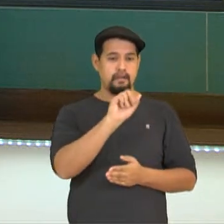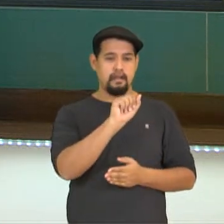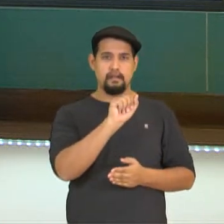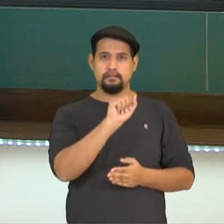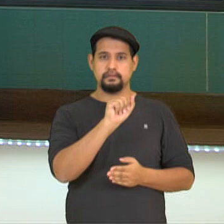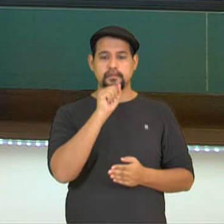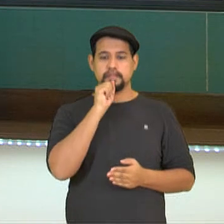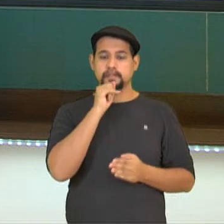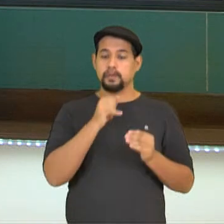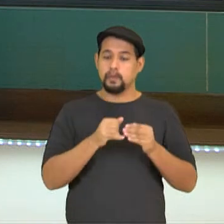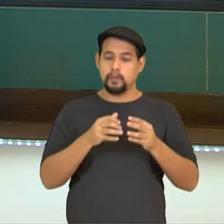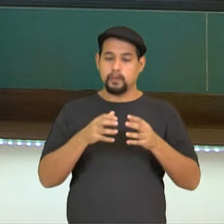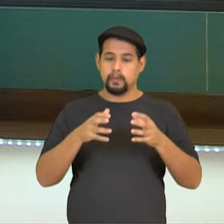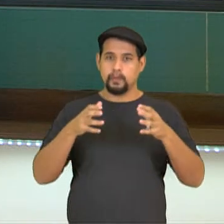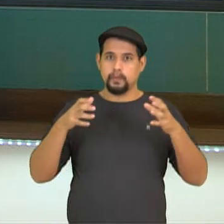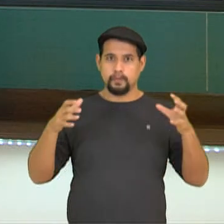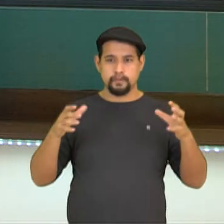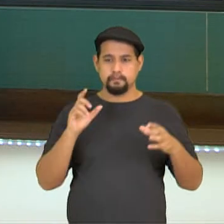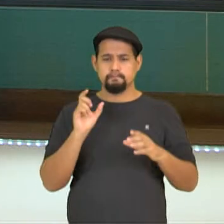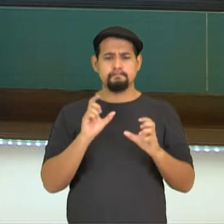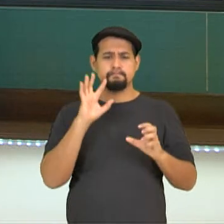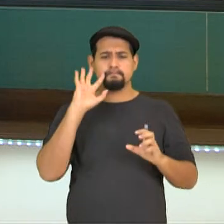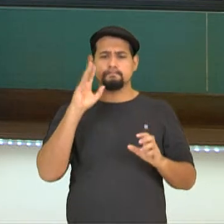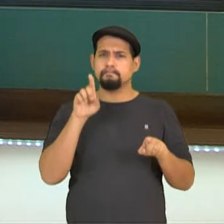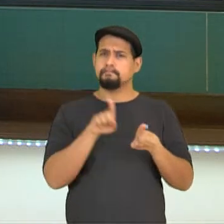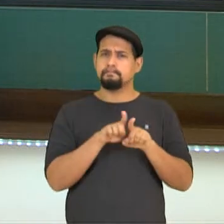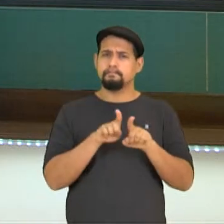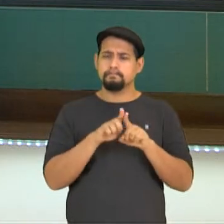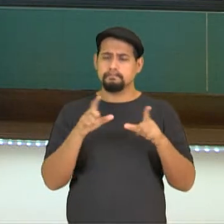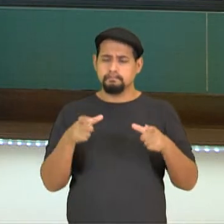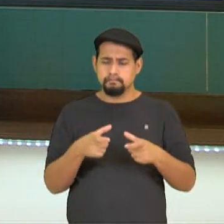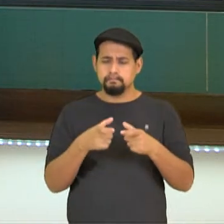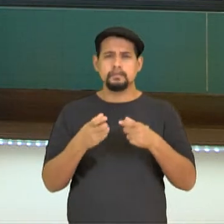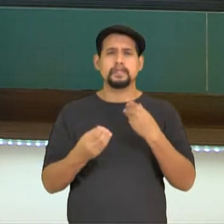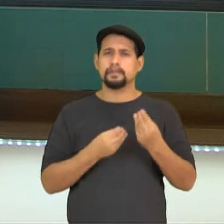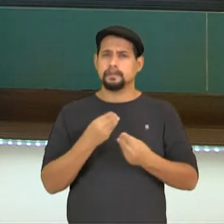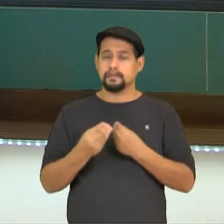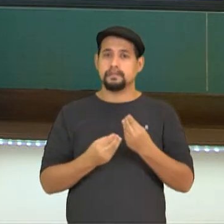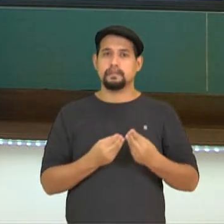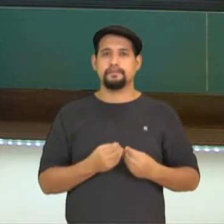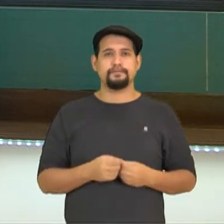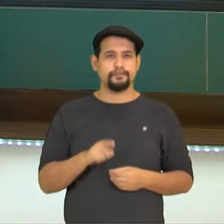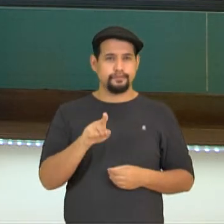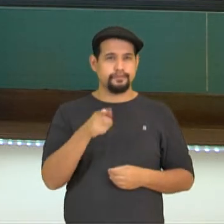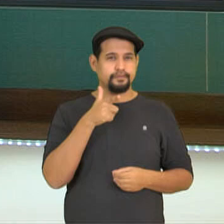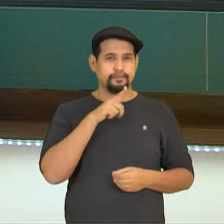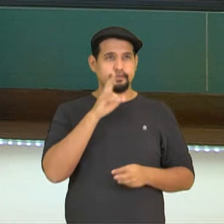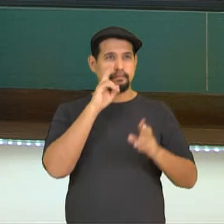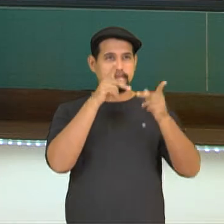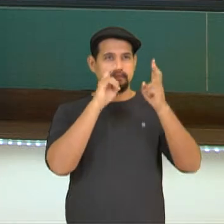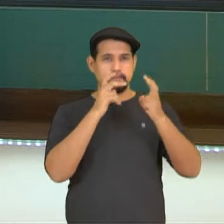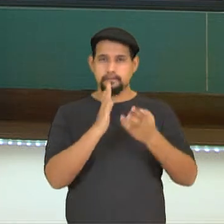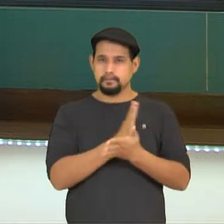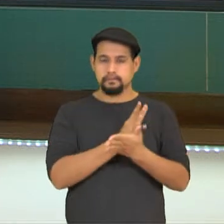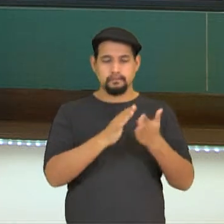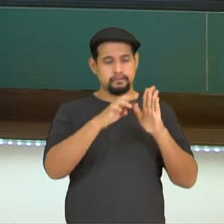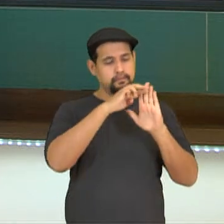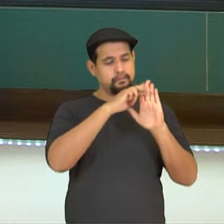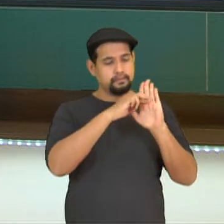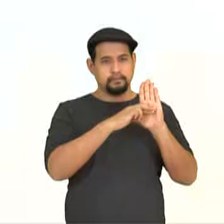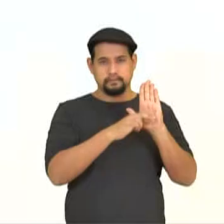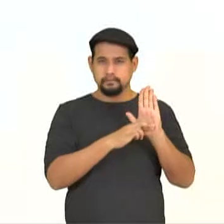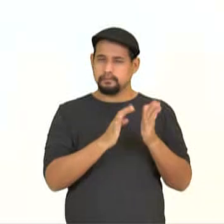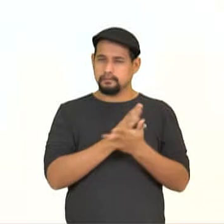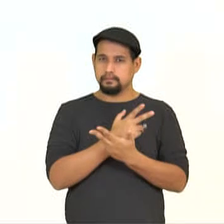ele ia aumentando, aconteceu alguma coisa com a parábola, conforme ele ia diminuindo, enfim. E você conseguiu observar alguma regra, né, alguma coisa em